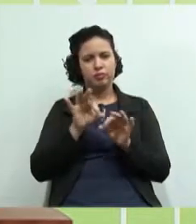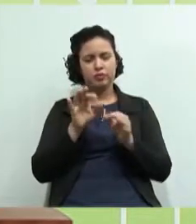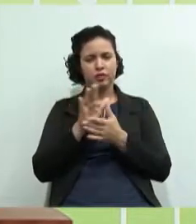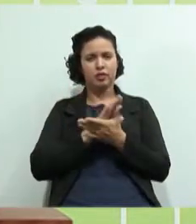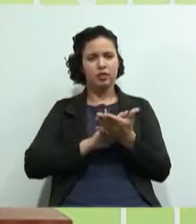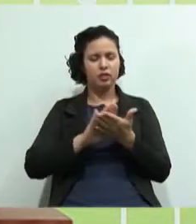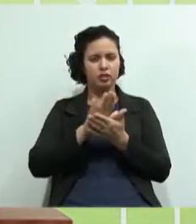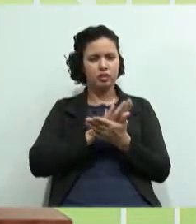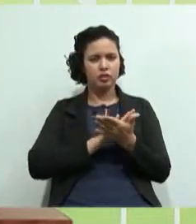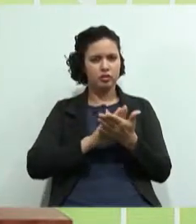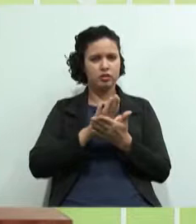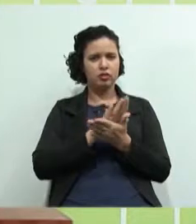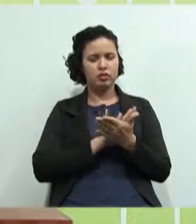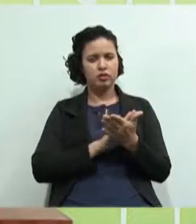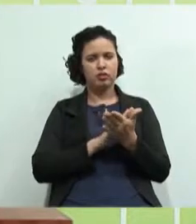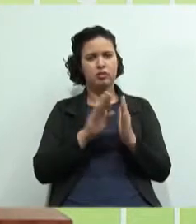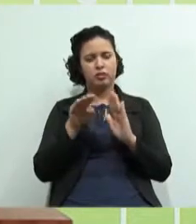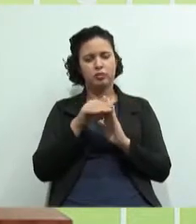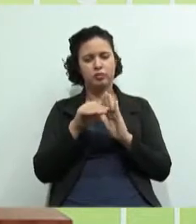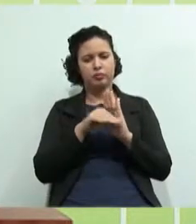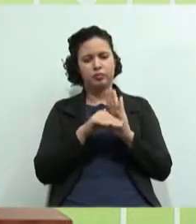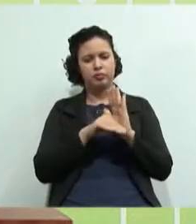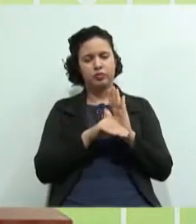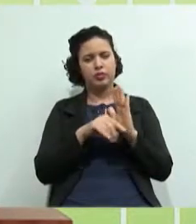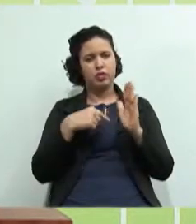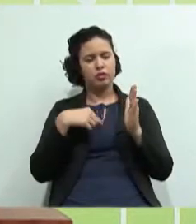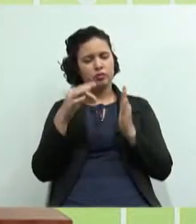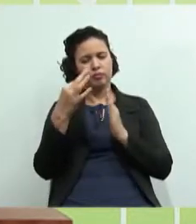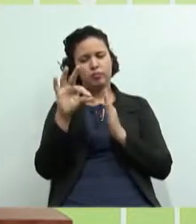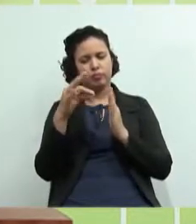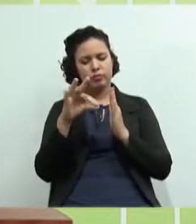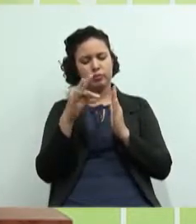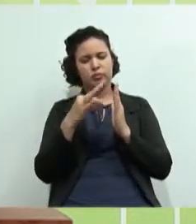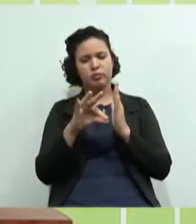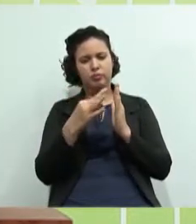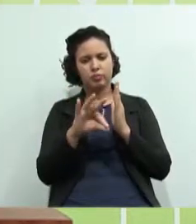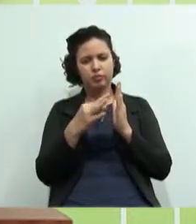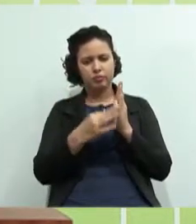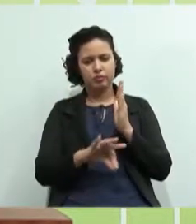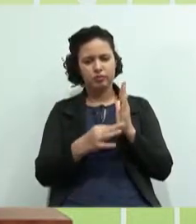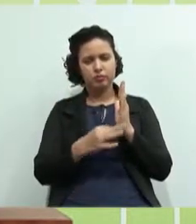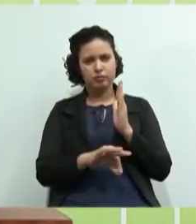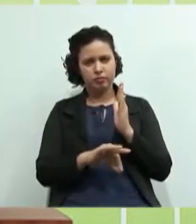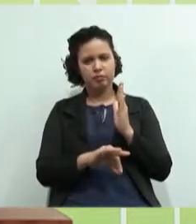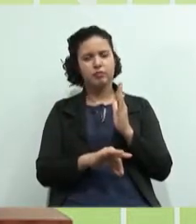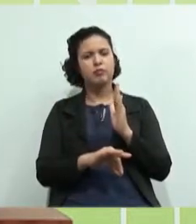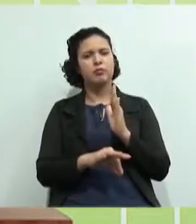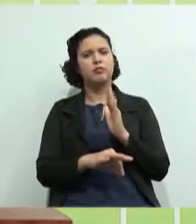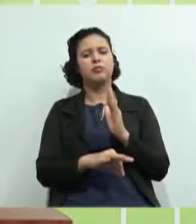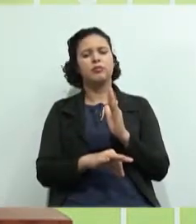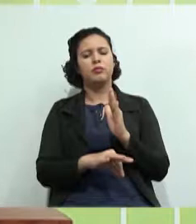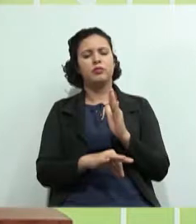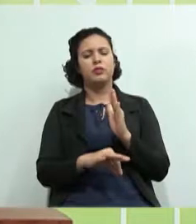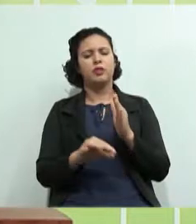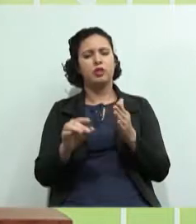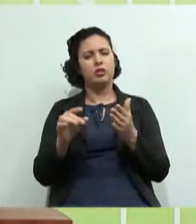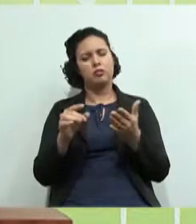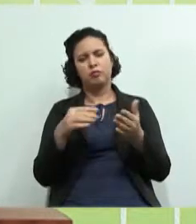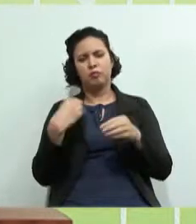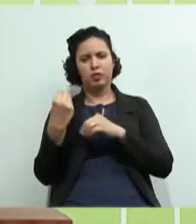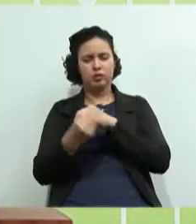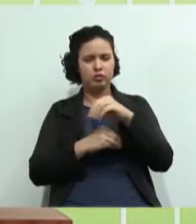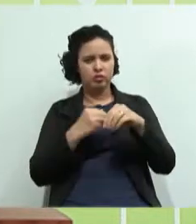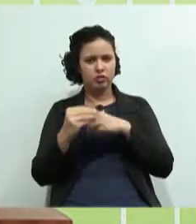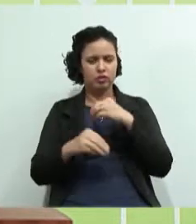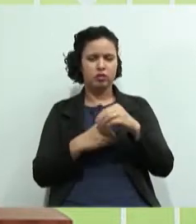de você não ter realmente colocado no papel e dizer, eu vou cumprir essa etapa, depois essa, depois essa, depois essa. E não pular dessa já para a